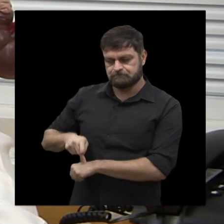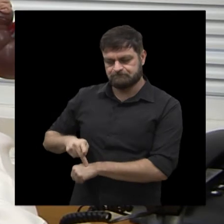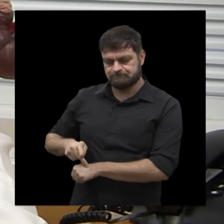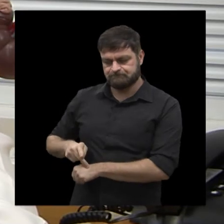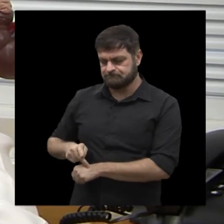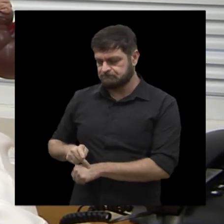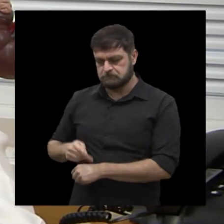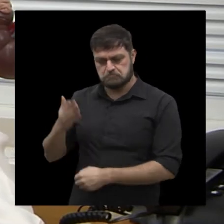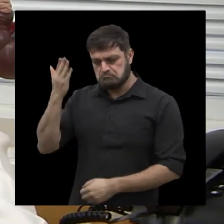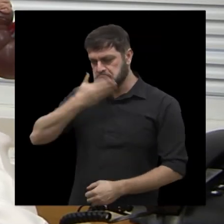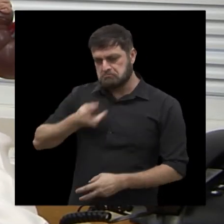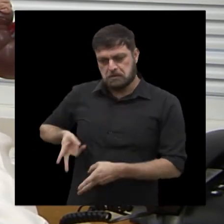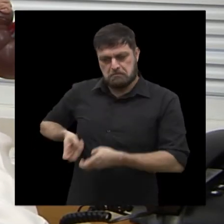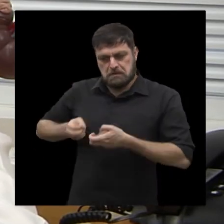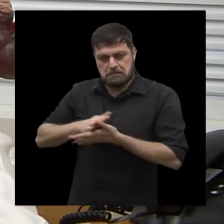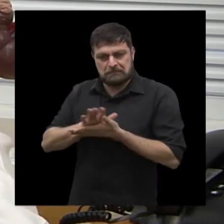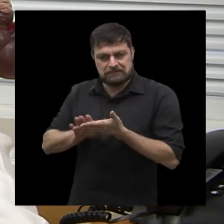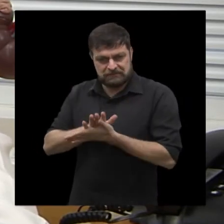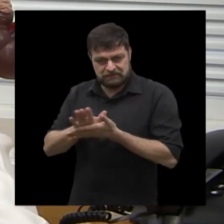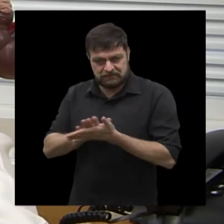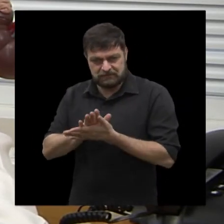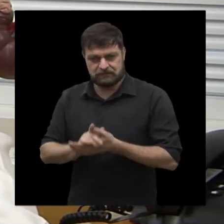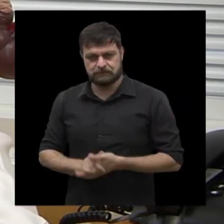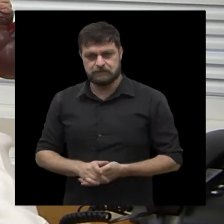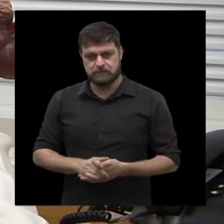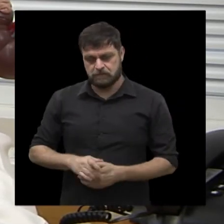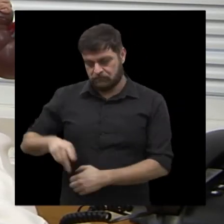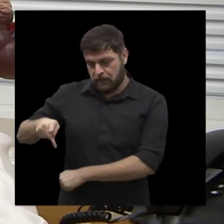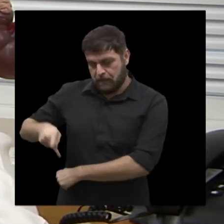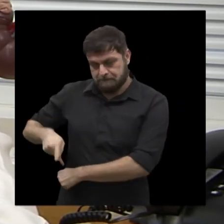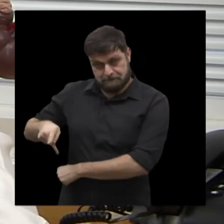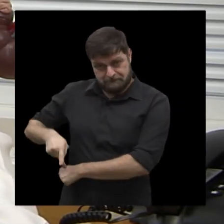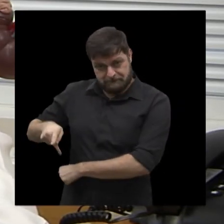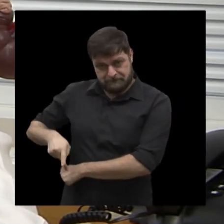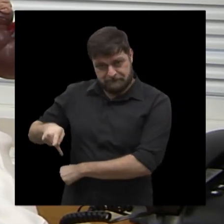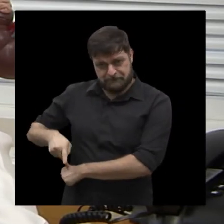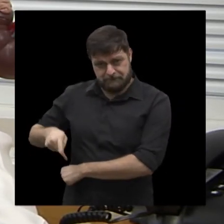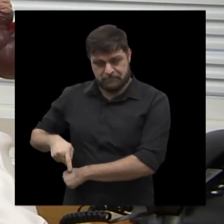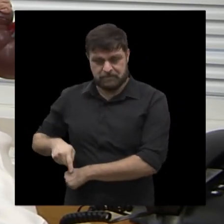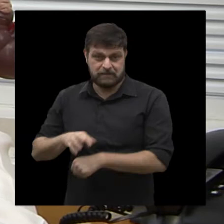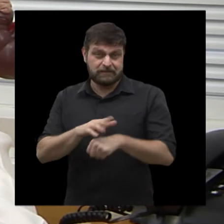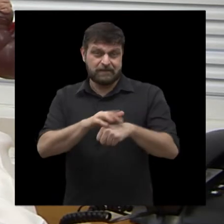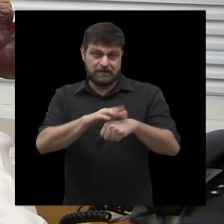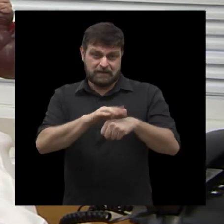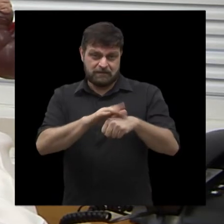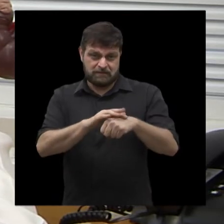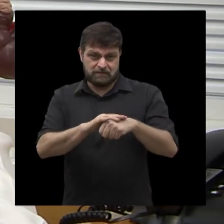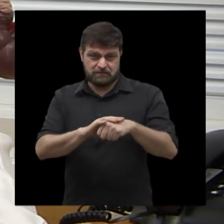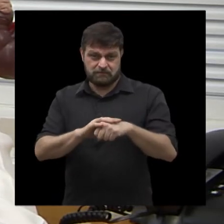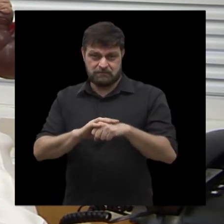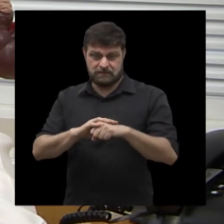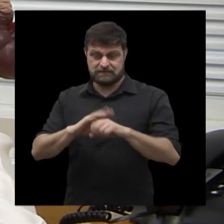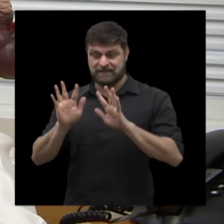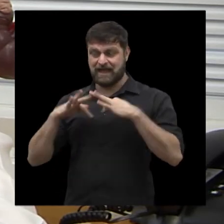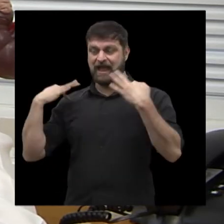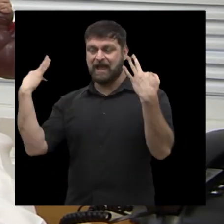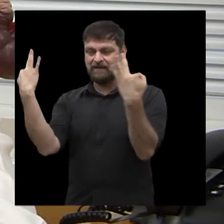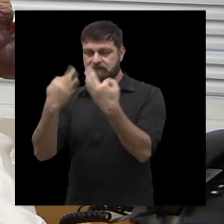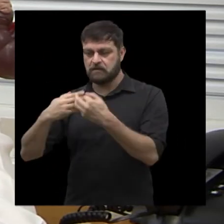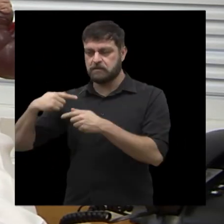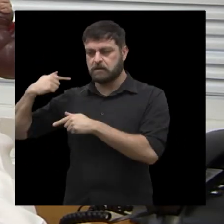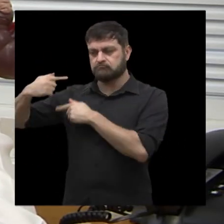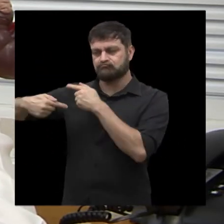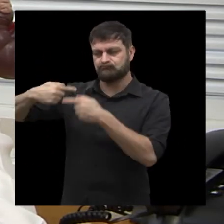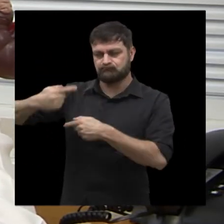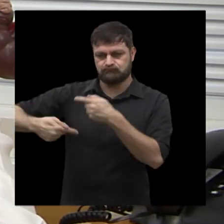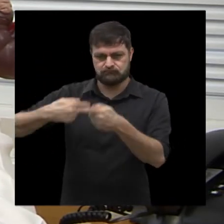não aparecer, porque assim, outra coisa é isso, cálculo renal é uma doença hereditária. A gente sempre fala,